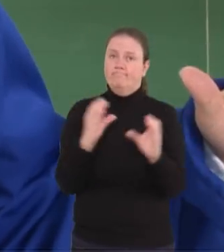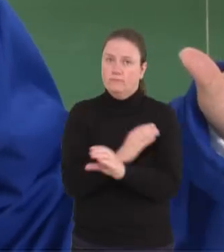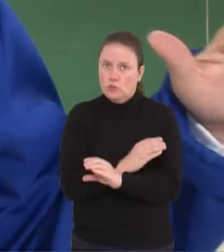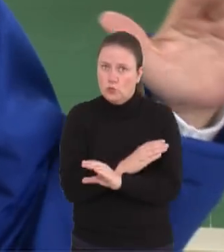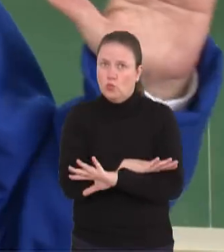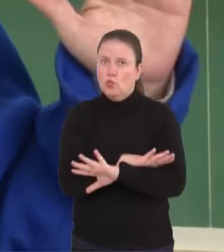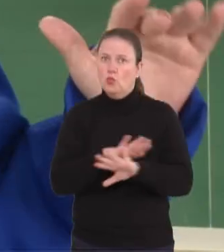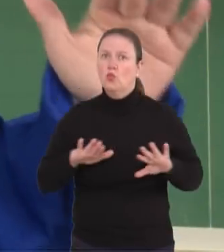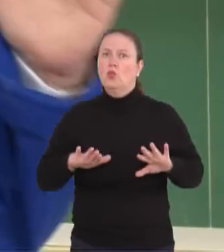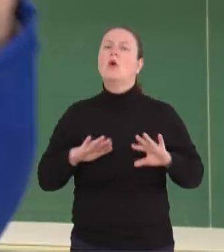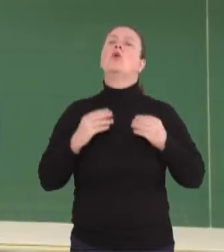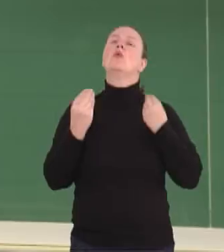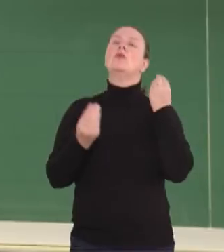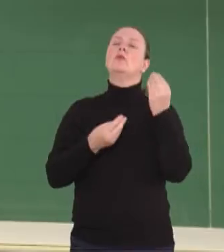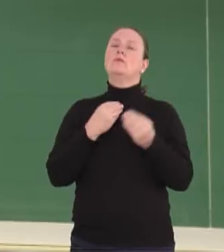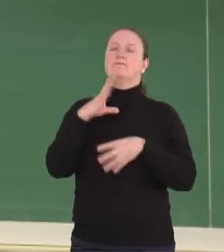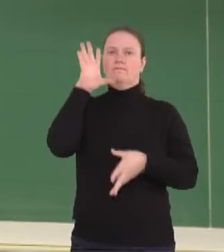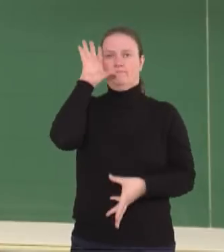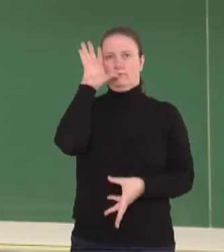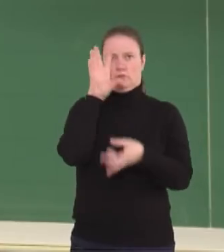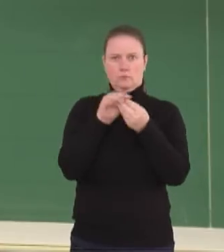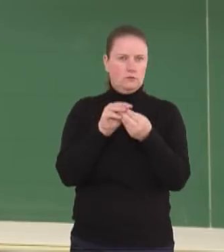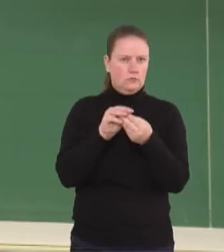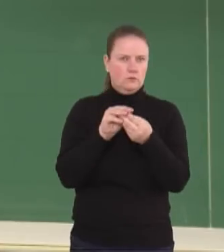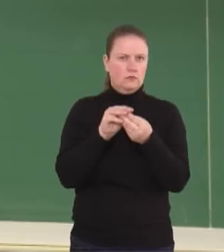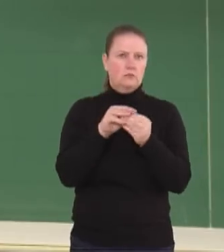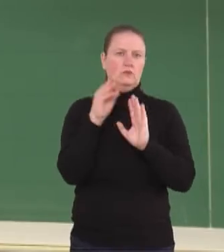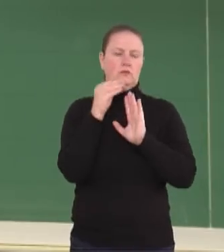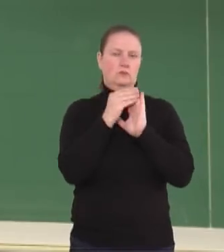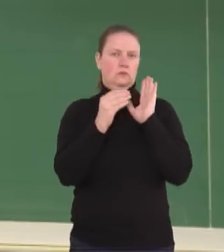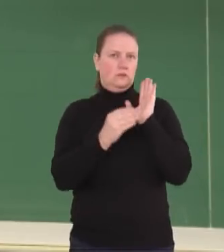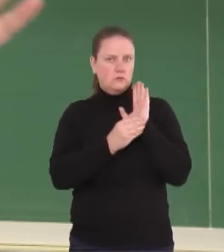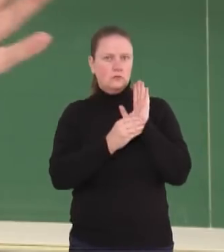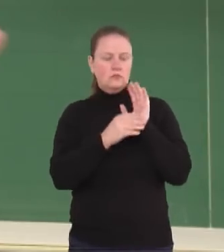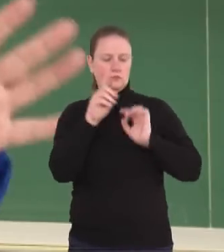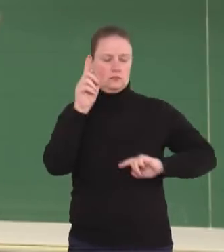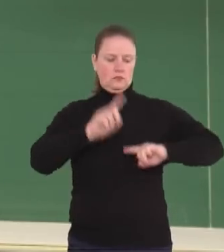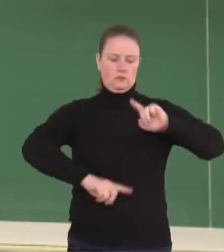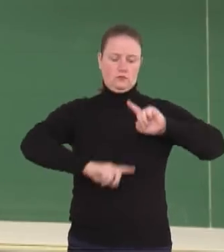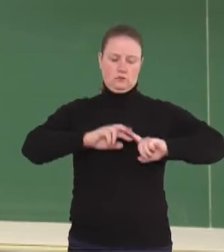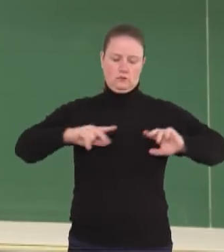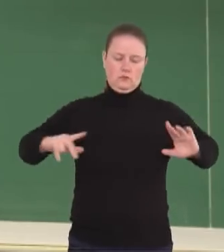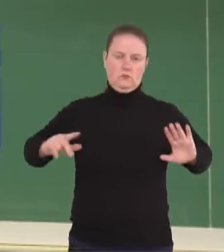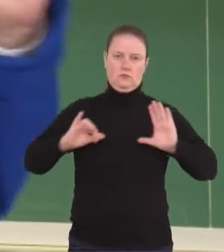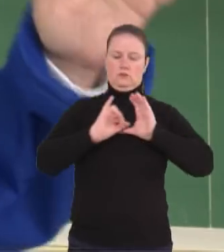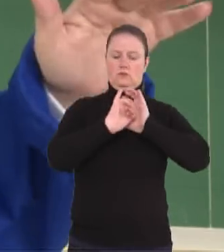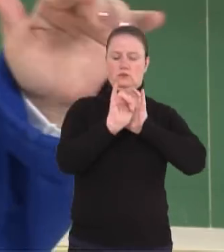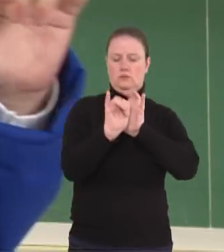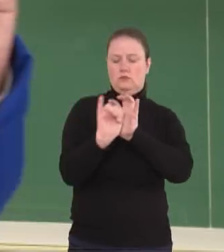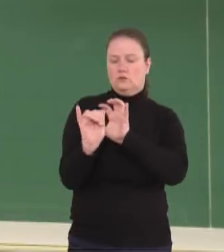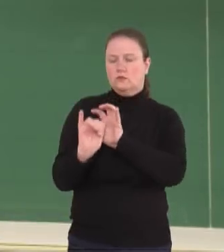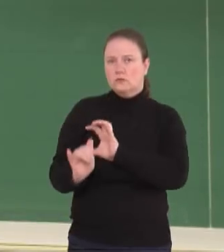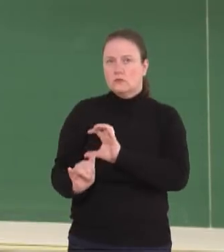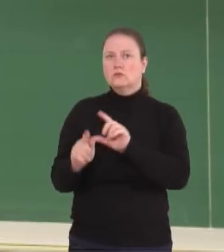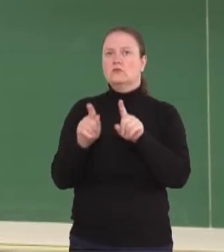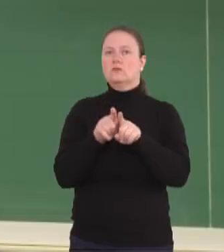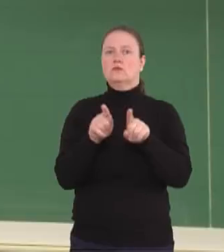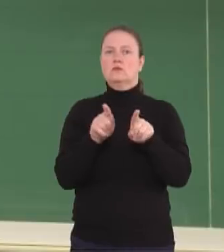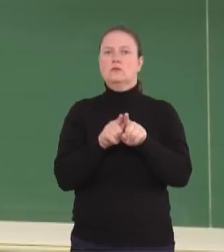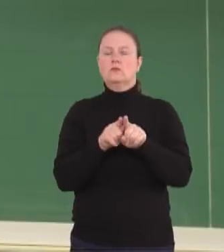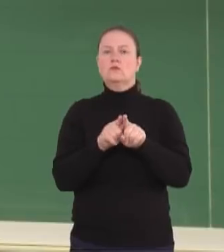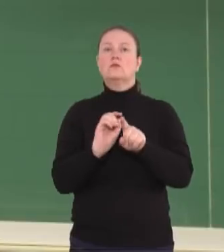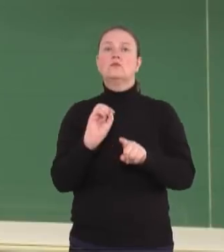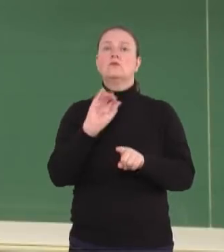Né, então, só recapitulando rapidinho aí os elementos do conto, então ele tem personagens, né, as